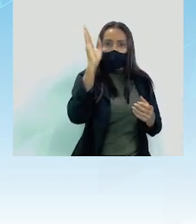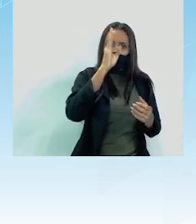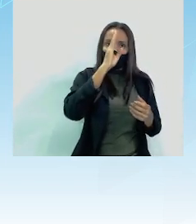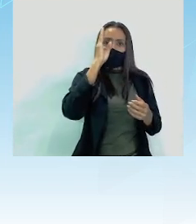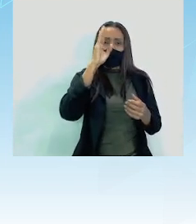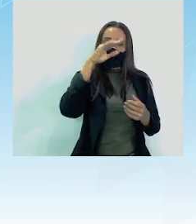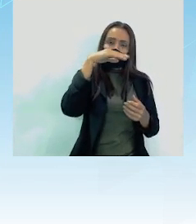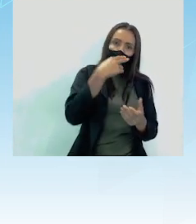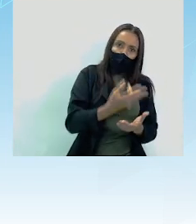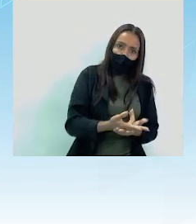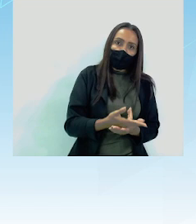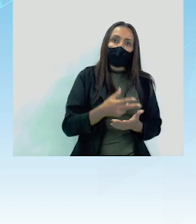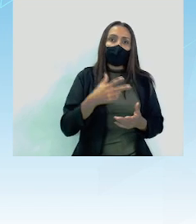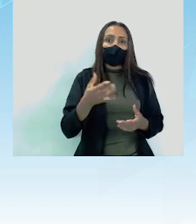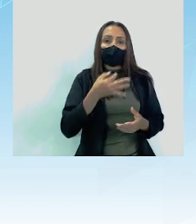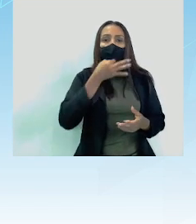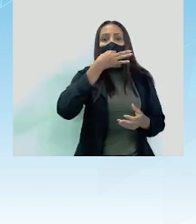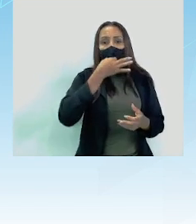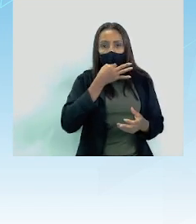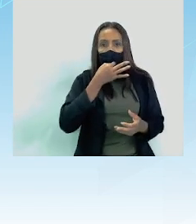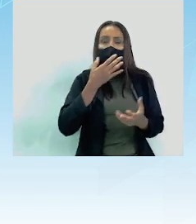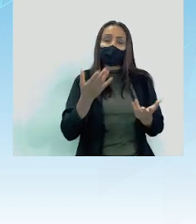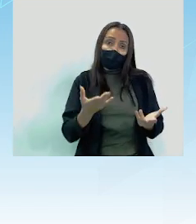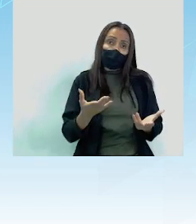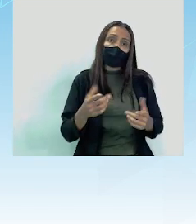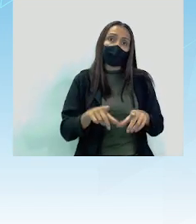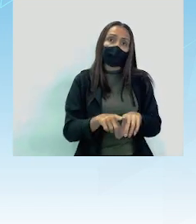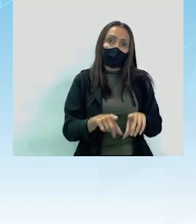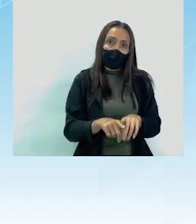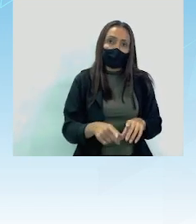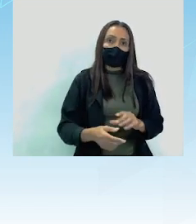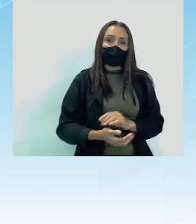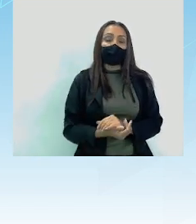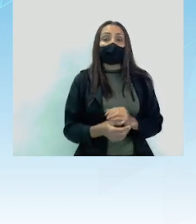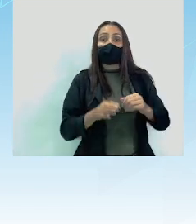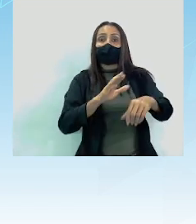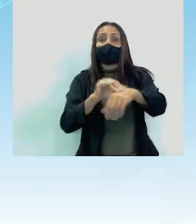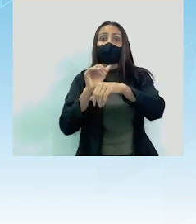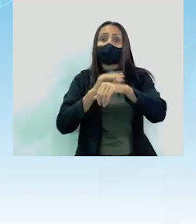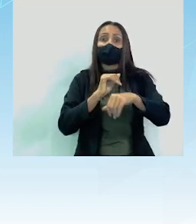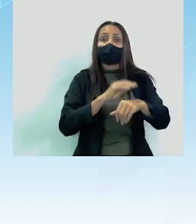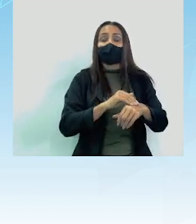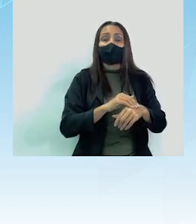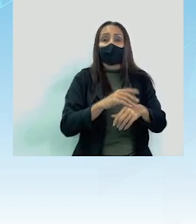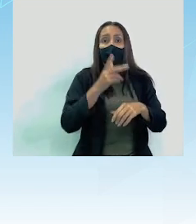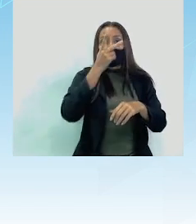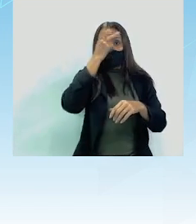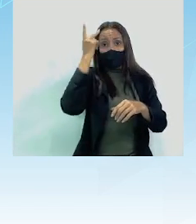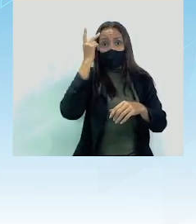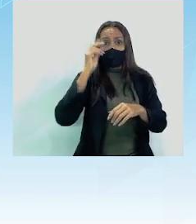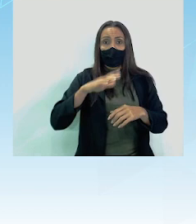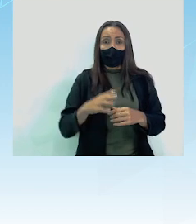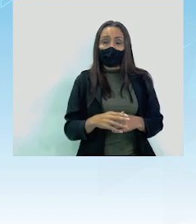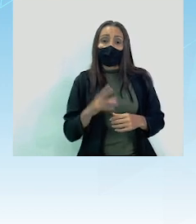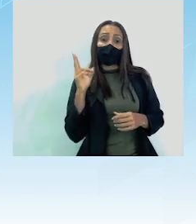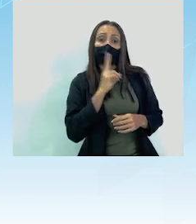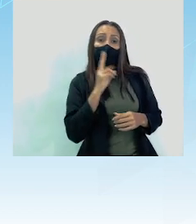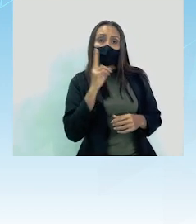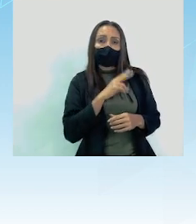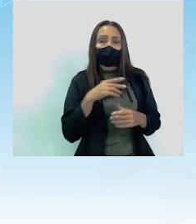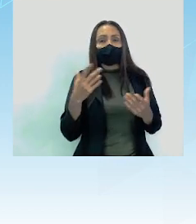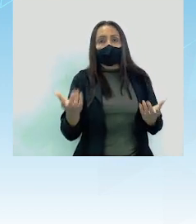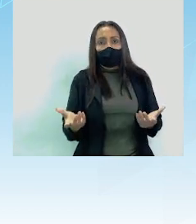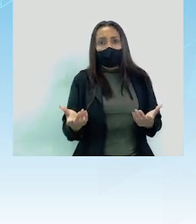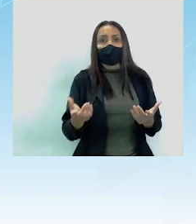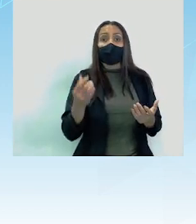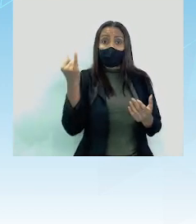pode ver isso e apitar para poder chamar o pessoal do primeiro socorro. Então, isso é um detalhe